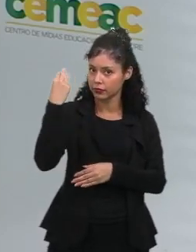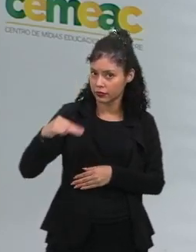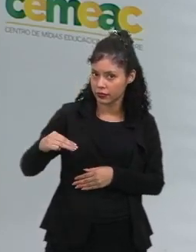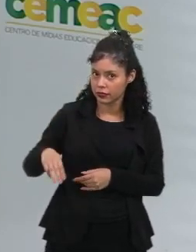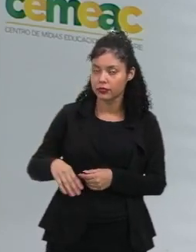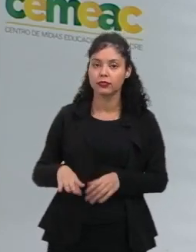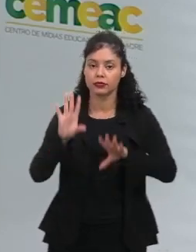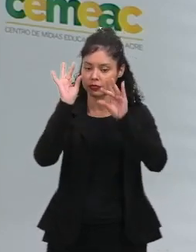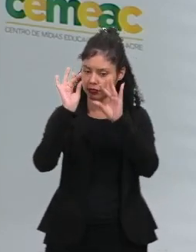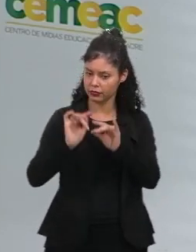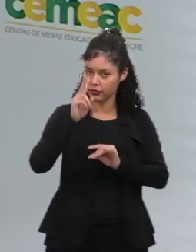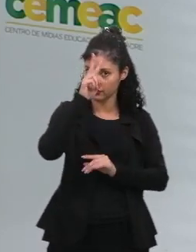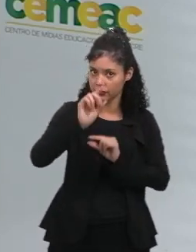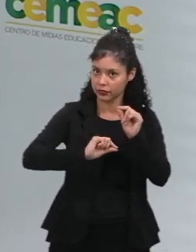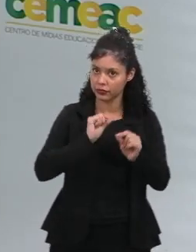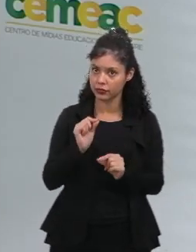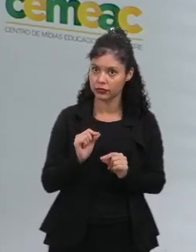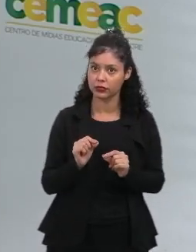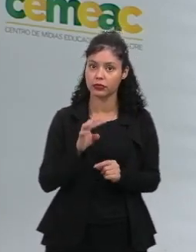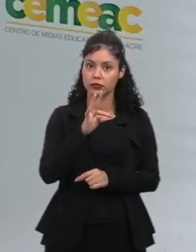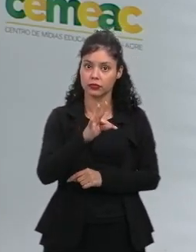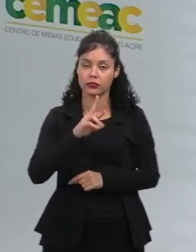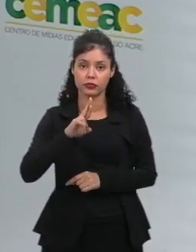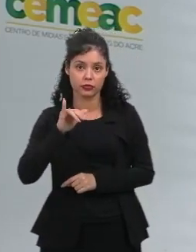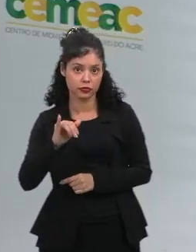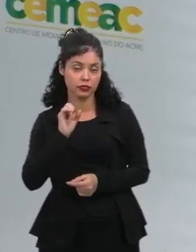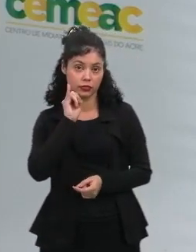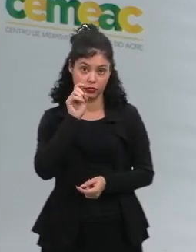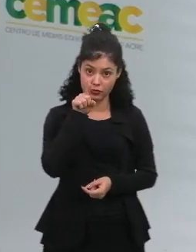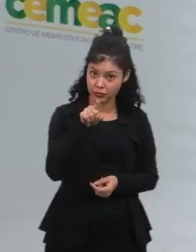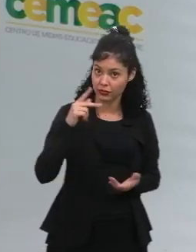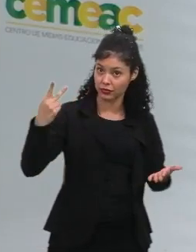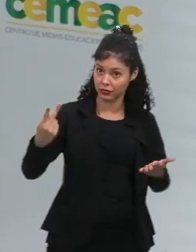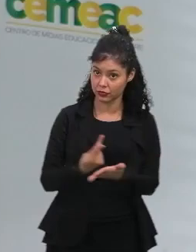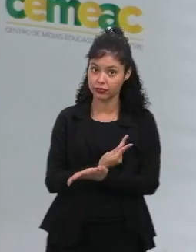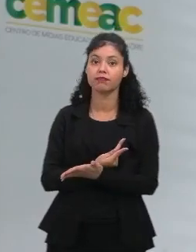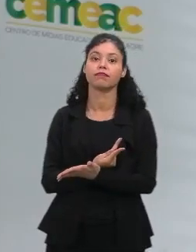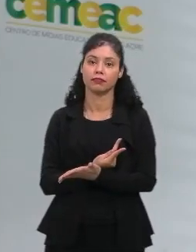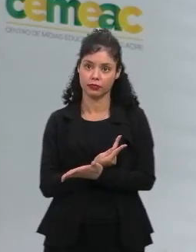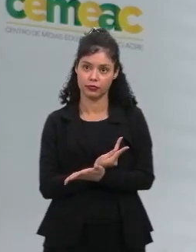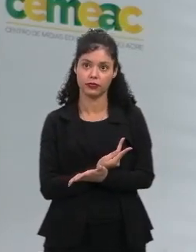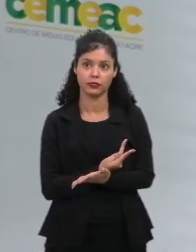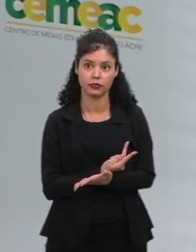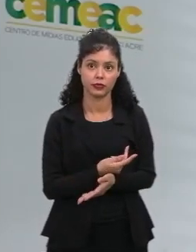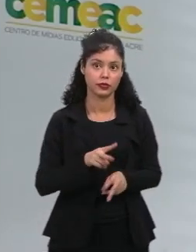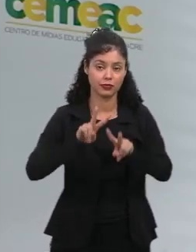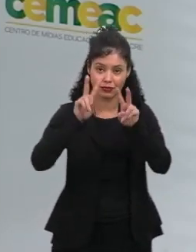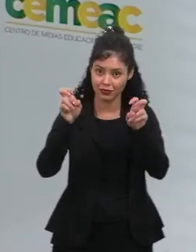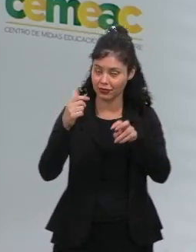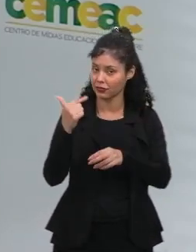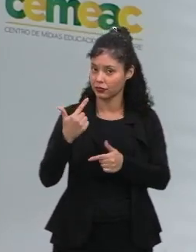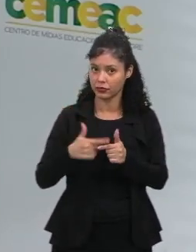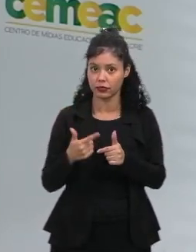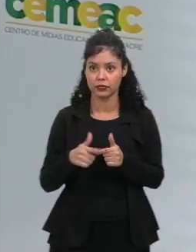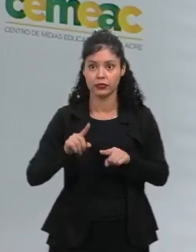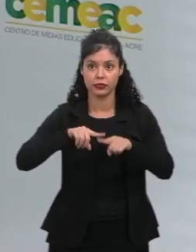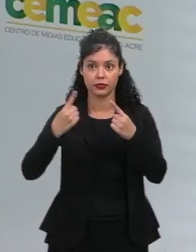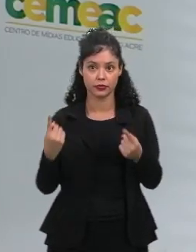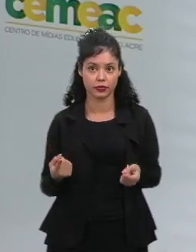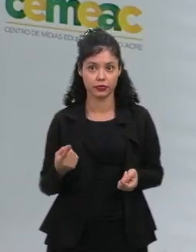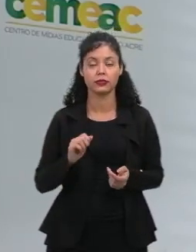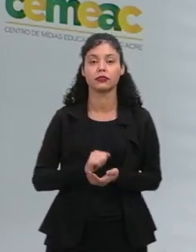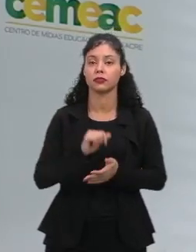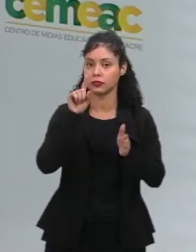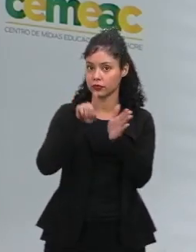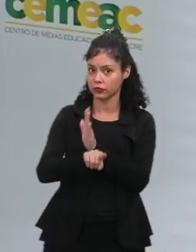destacar que esse tipo de questão, pelo TRI, se você erra essa questão, em tese não teria muito problema. Por quê? Porque